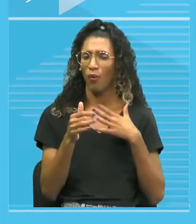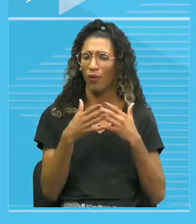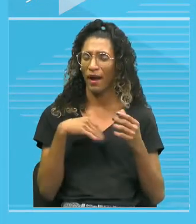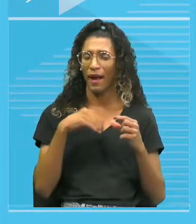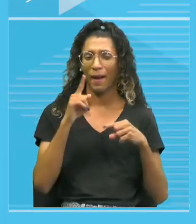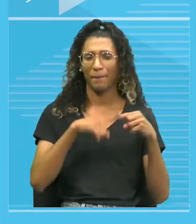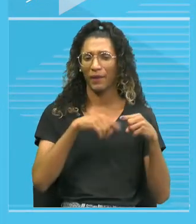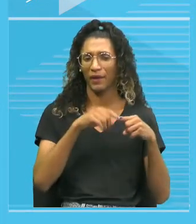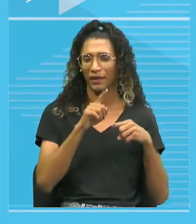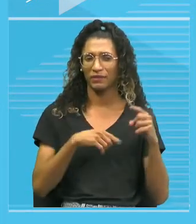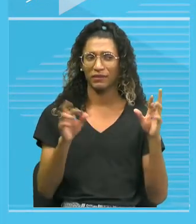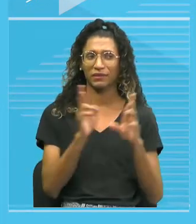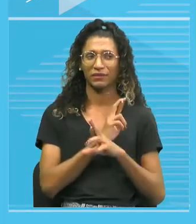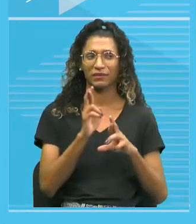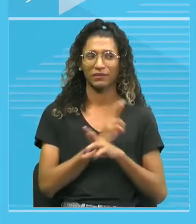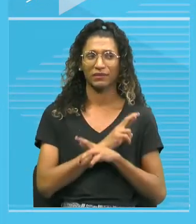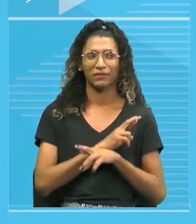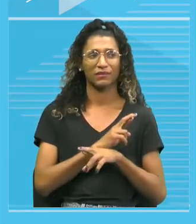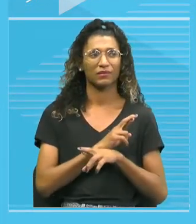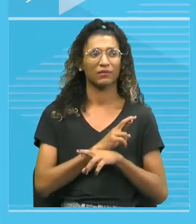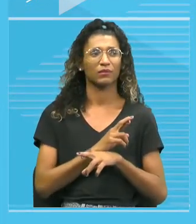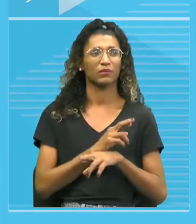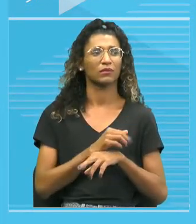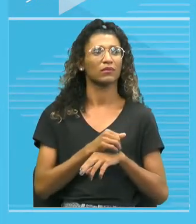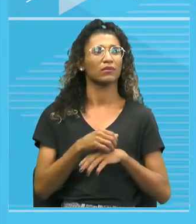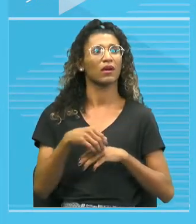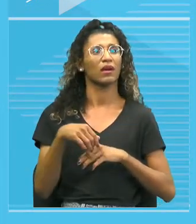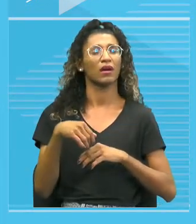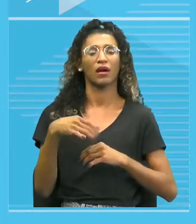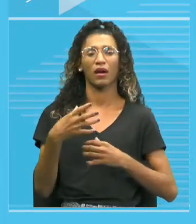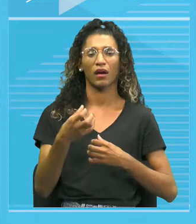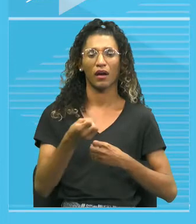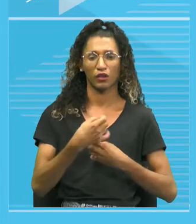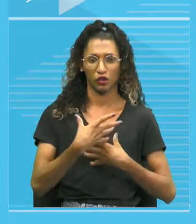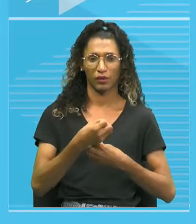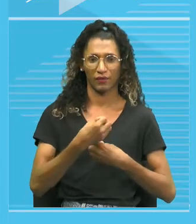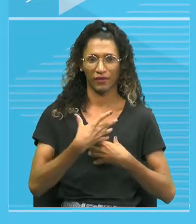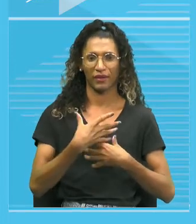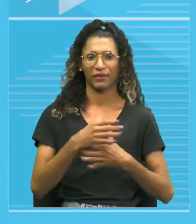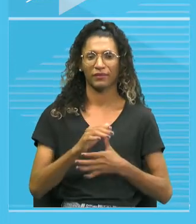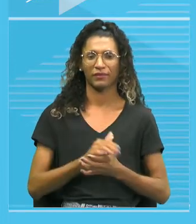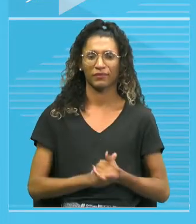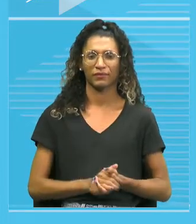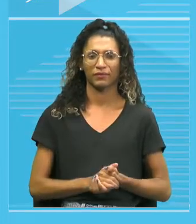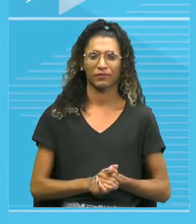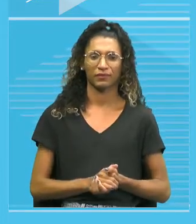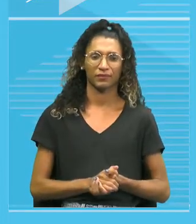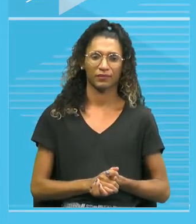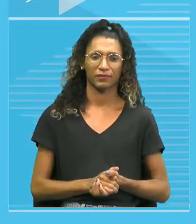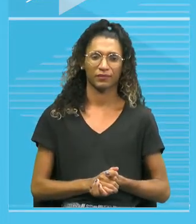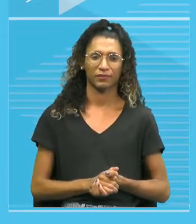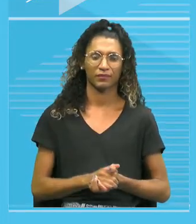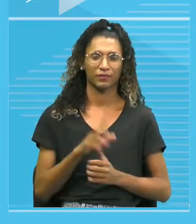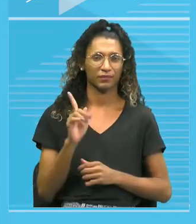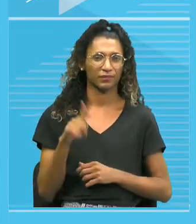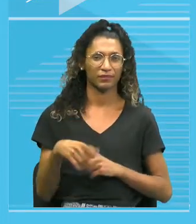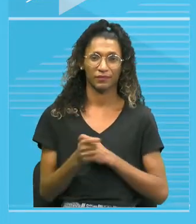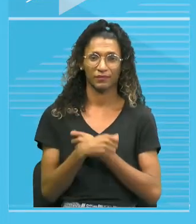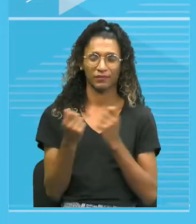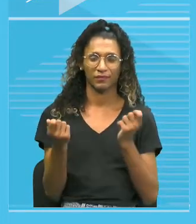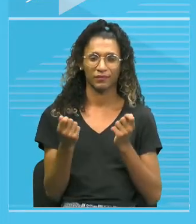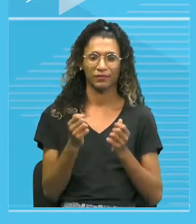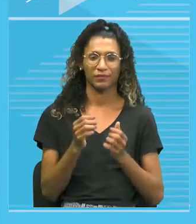seja do mais simples. Do mais simples. Eu diria que é praticamente impossível.